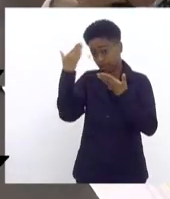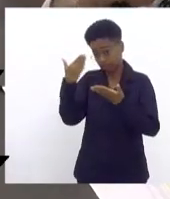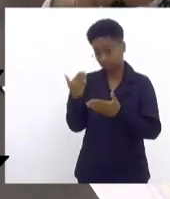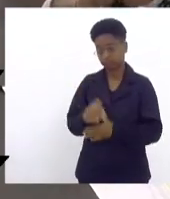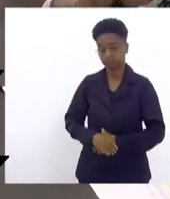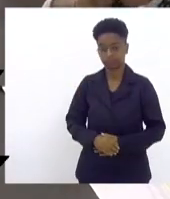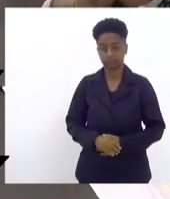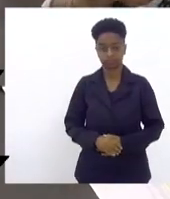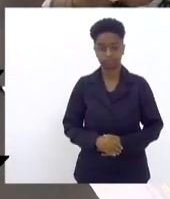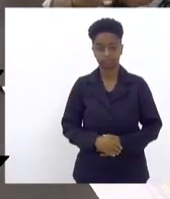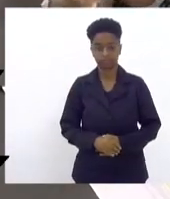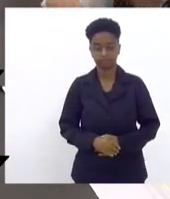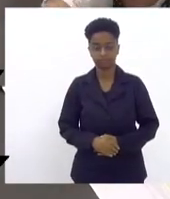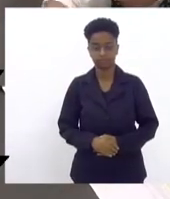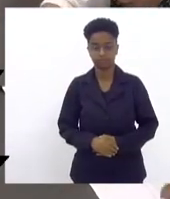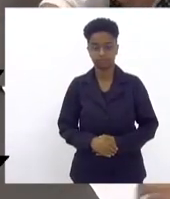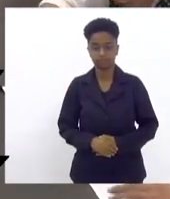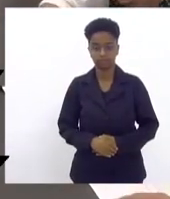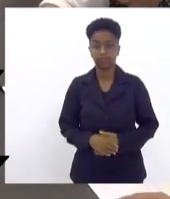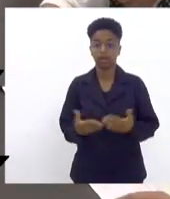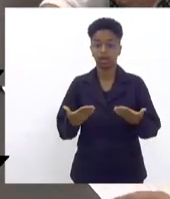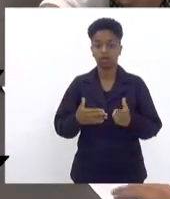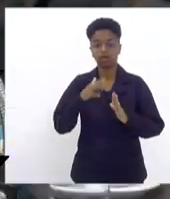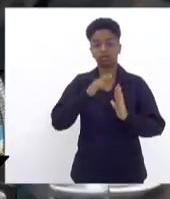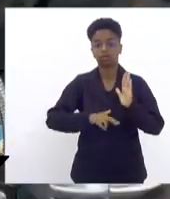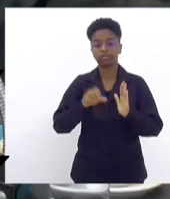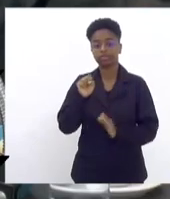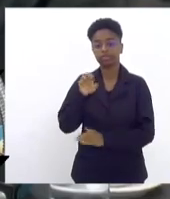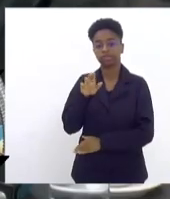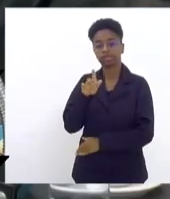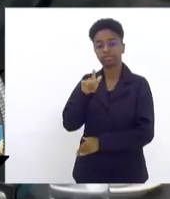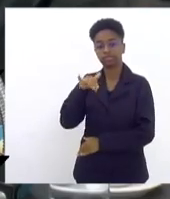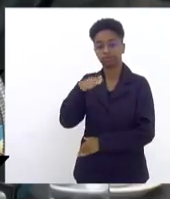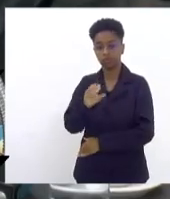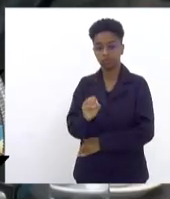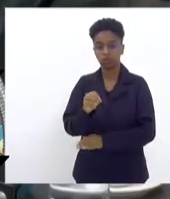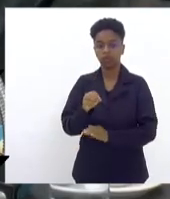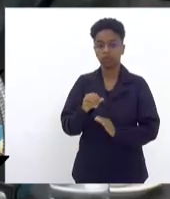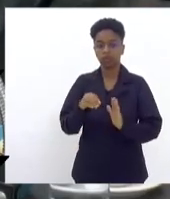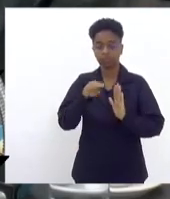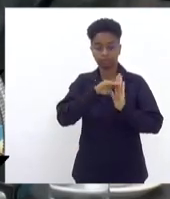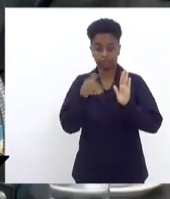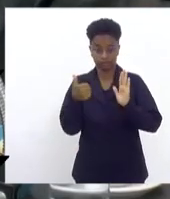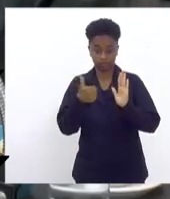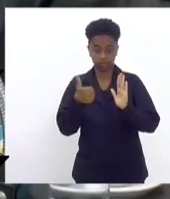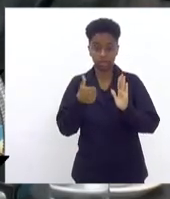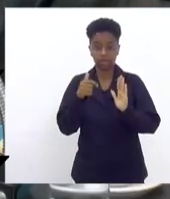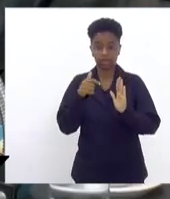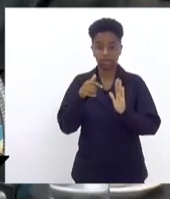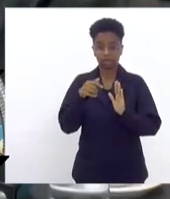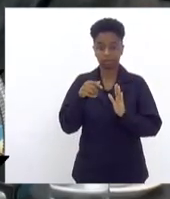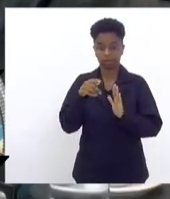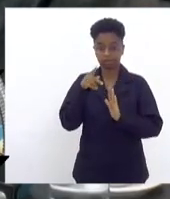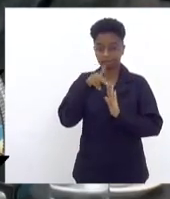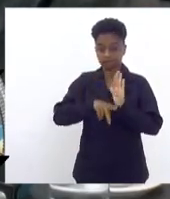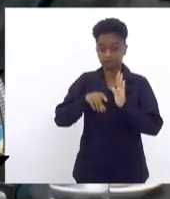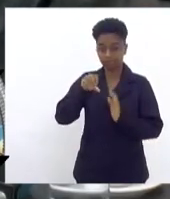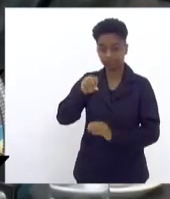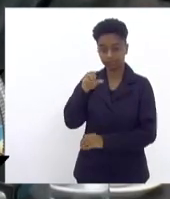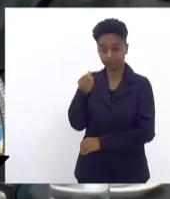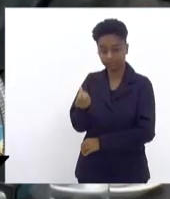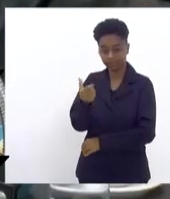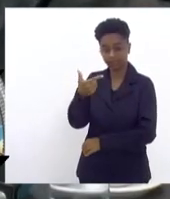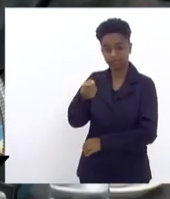Excelência. Relatoria, deputado doutor Serginho. Item 1 da pauta, emendas de plenário ao projeto de lei 96 de 2019, de autoria do deputado